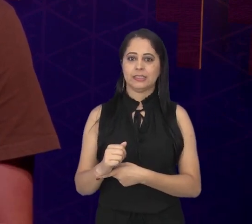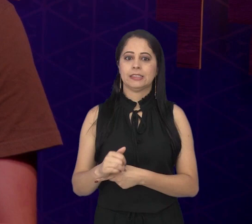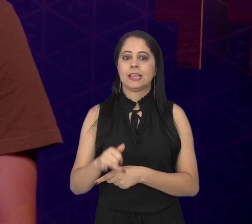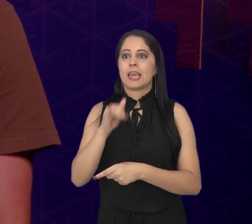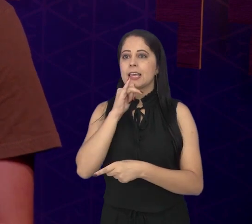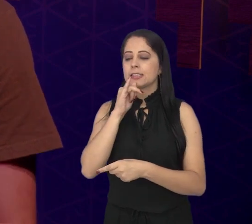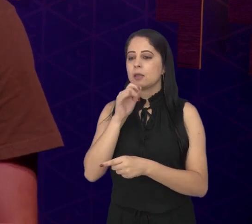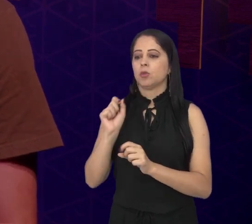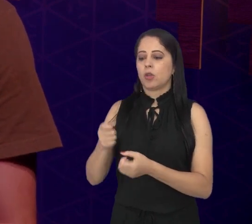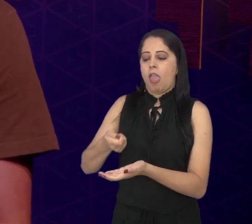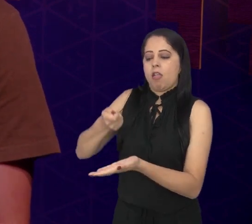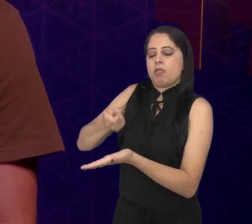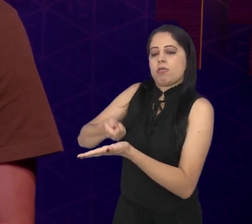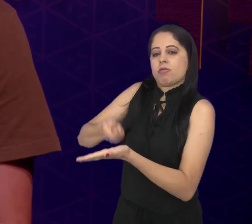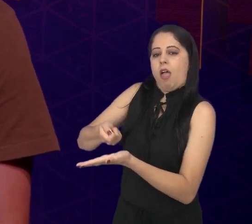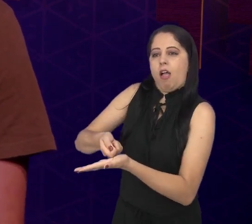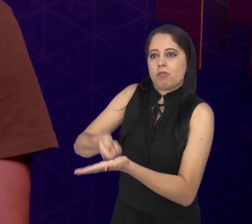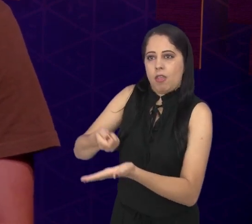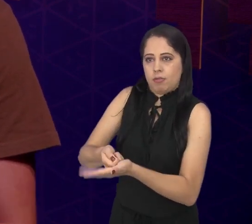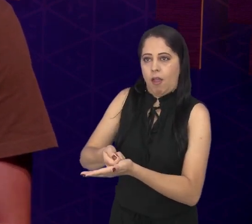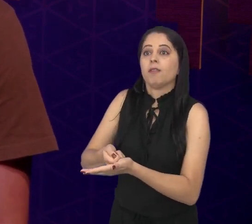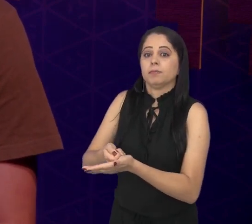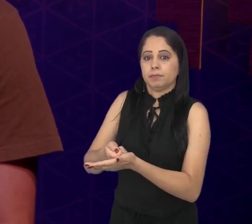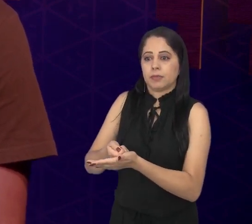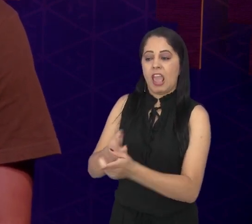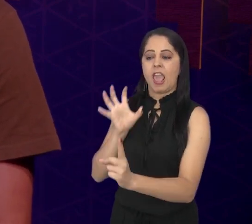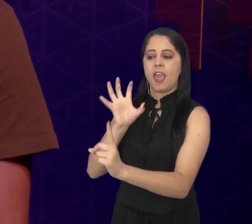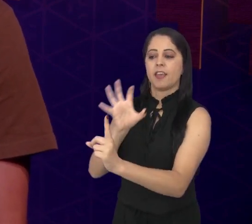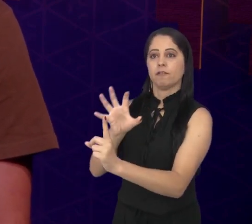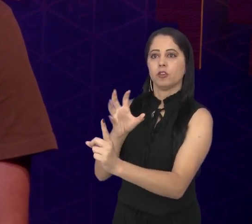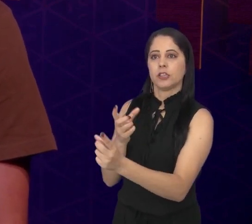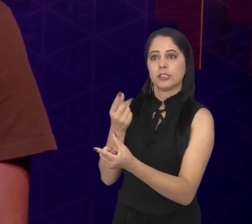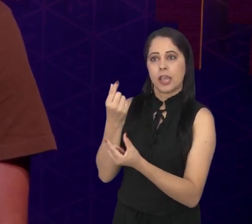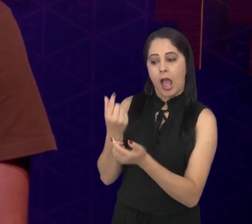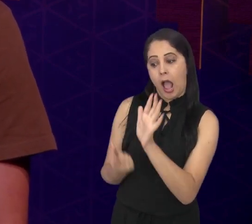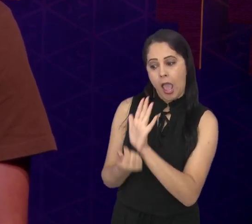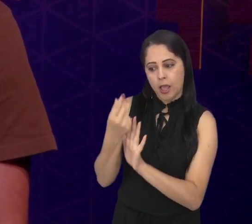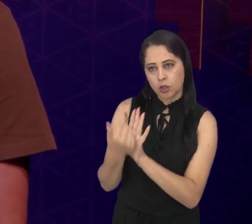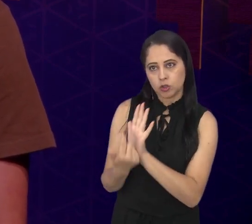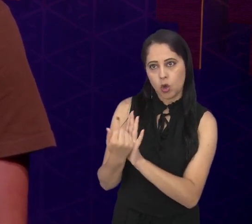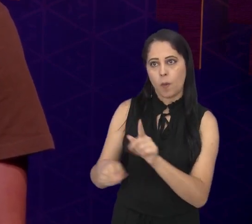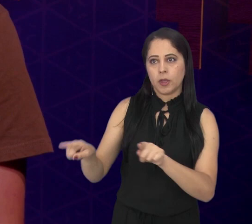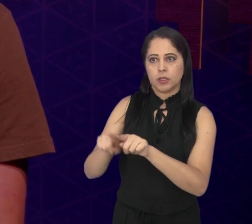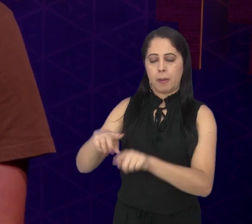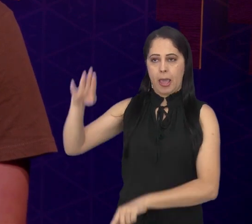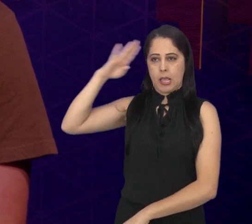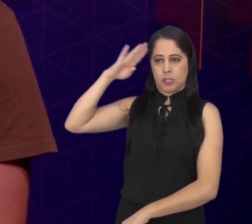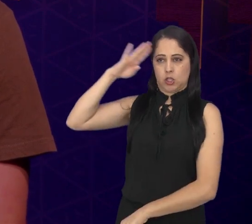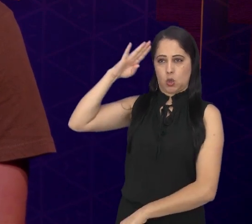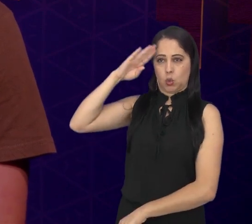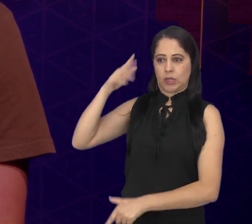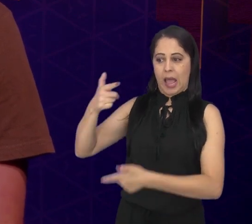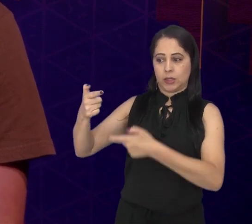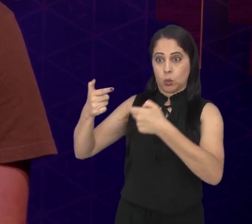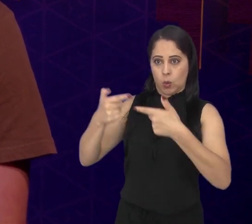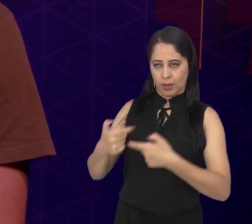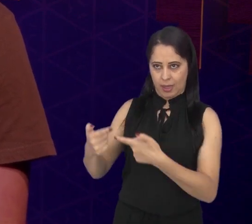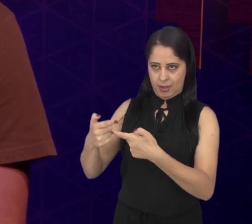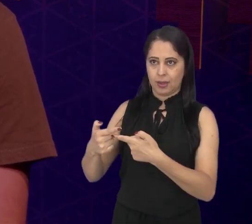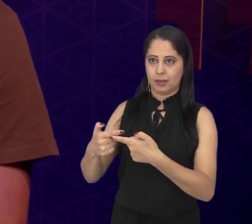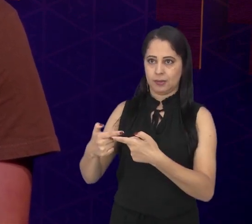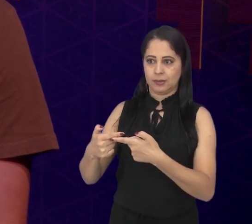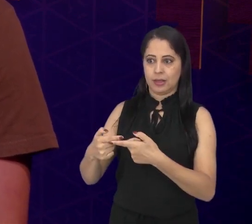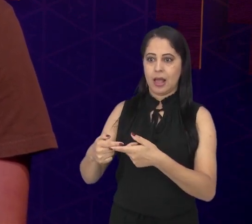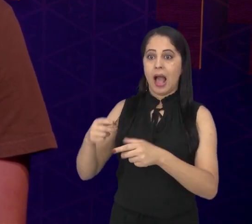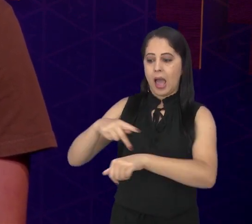mas baseada em poder. Uhum. Então, poder econômico e poder militar também. Às vezes, não é nem só fazer